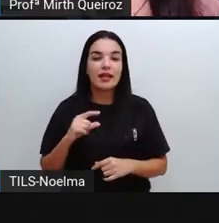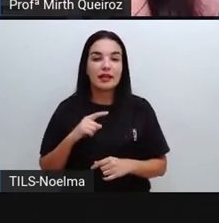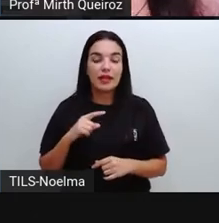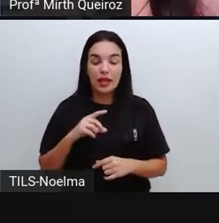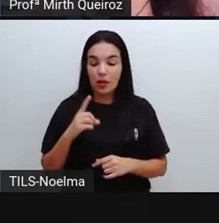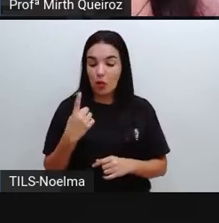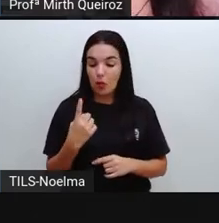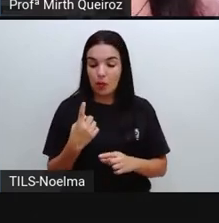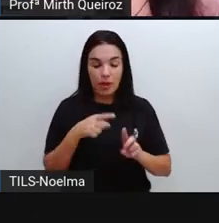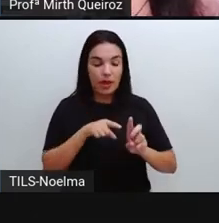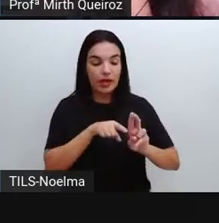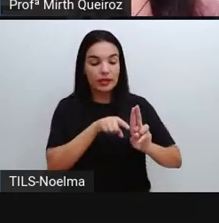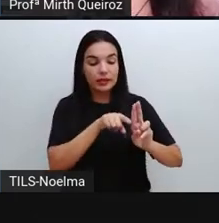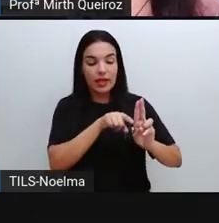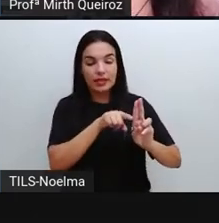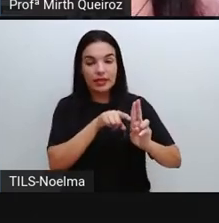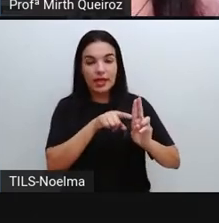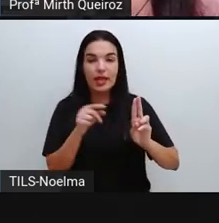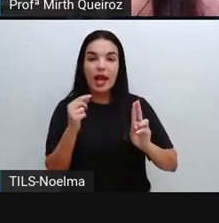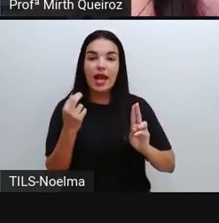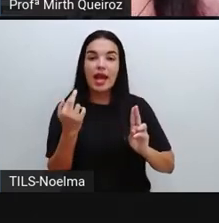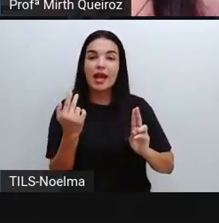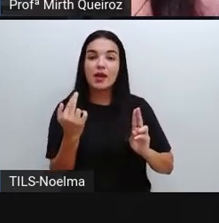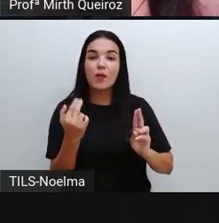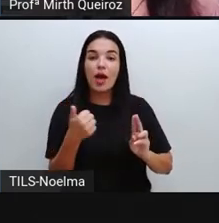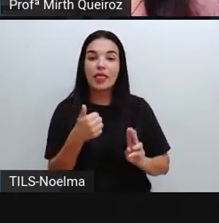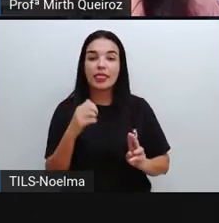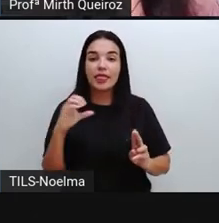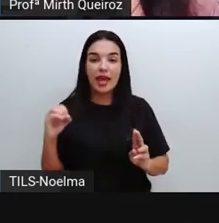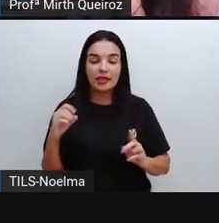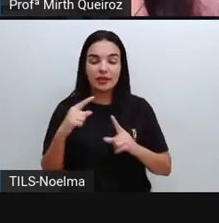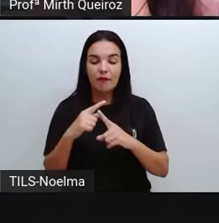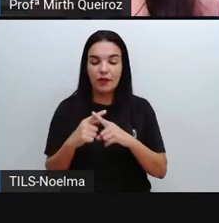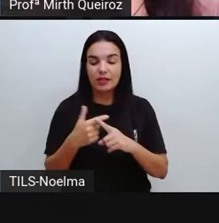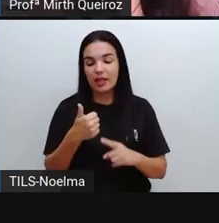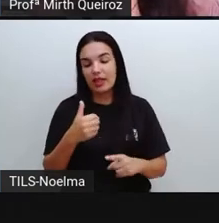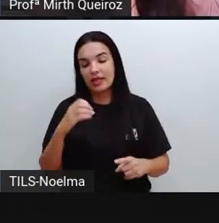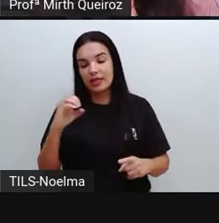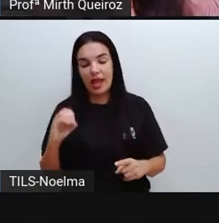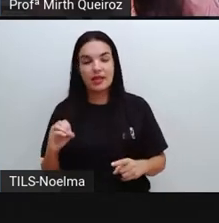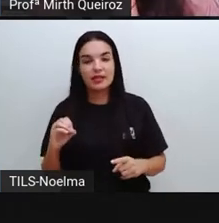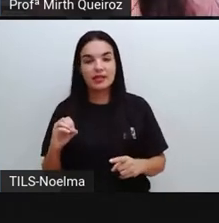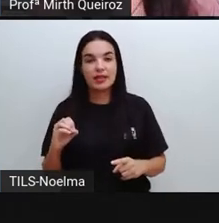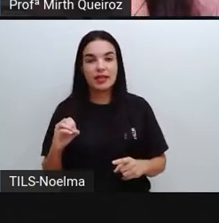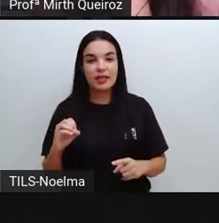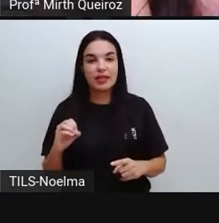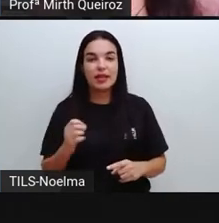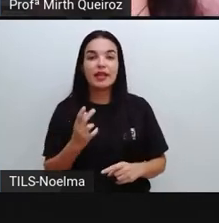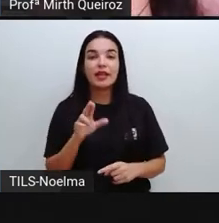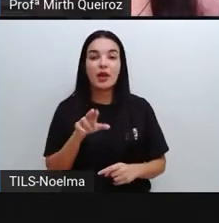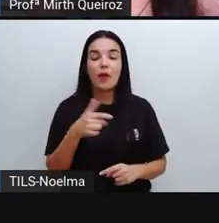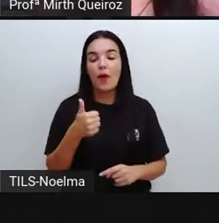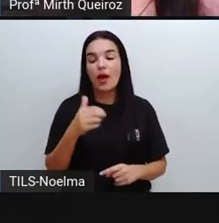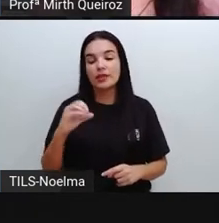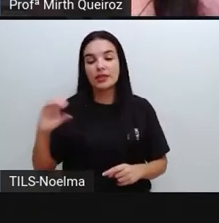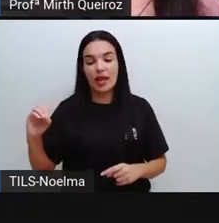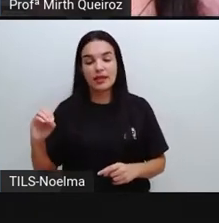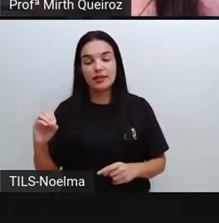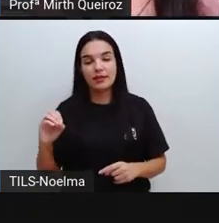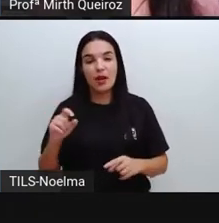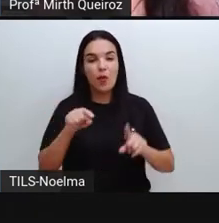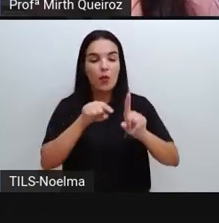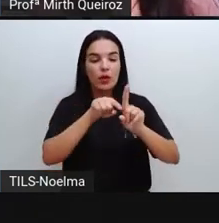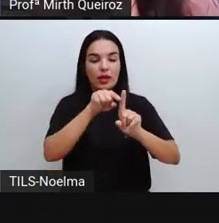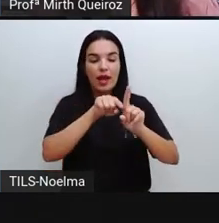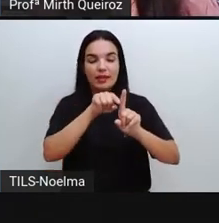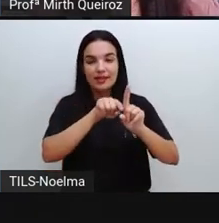equivale uma dezena equivale a 10 então dez de 10 a mesma coisa de 10 vezes 10 e seria 100 cem